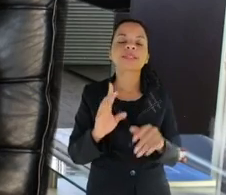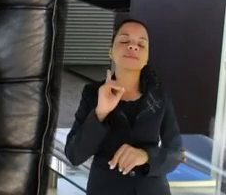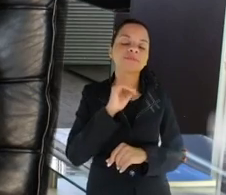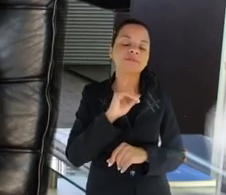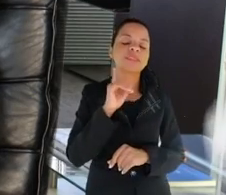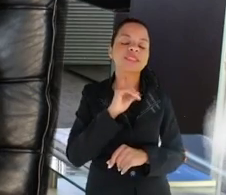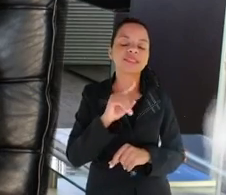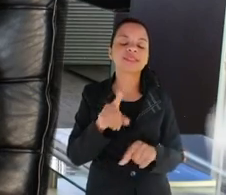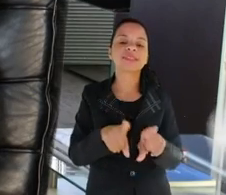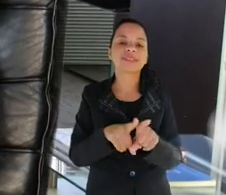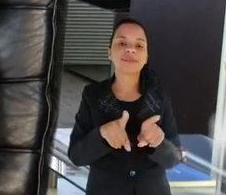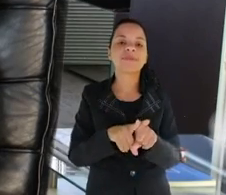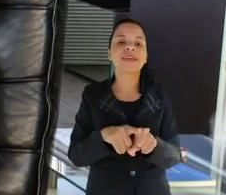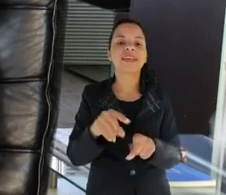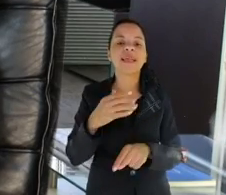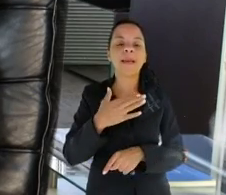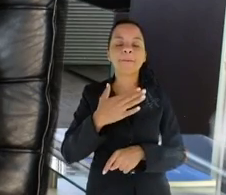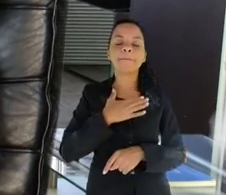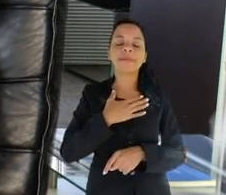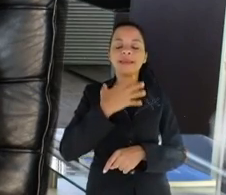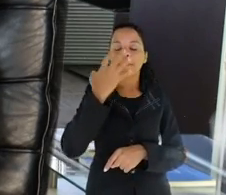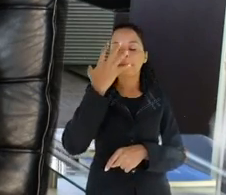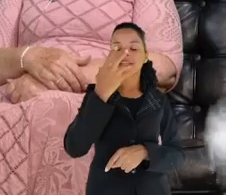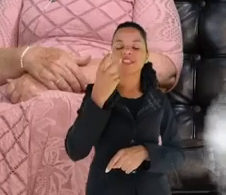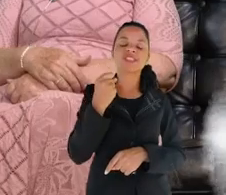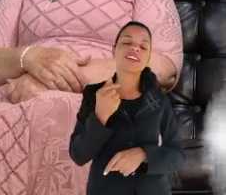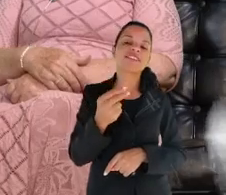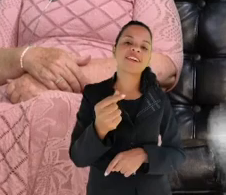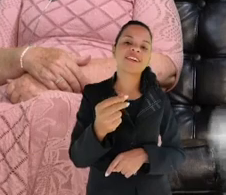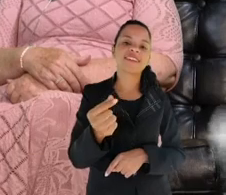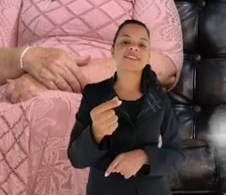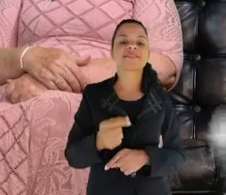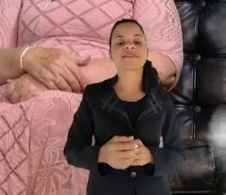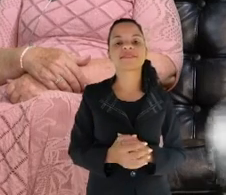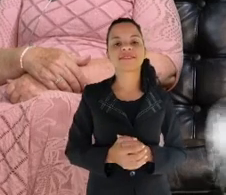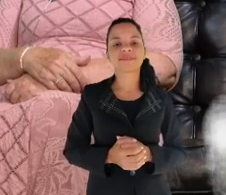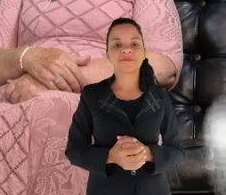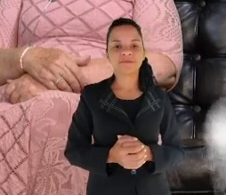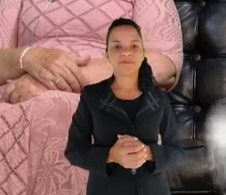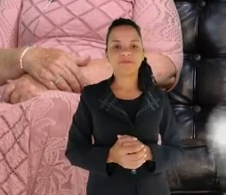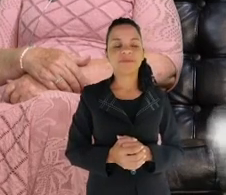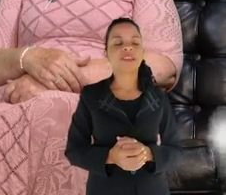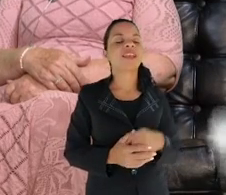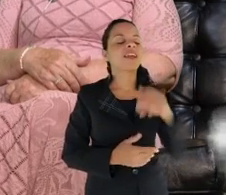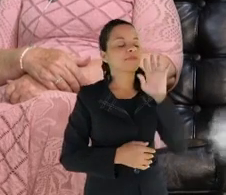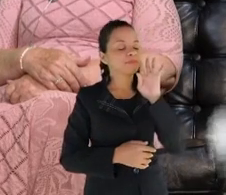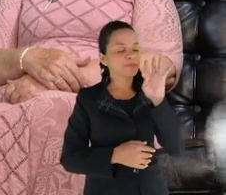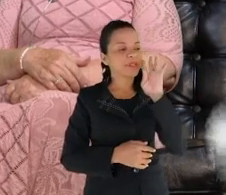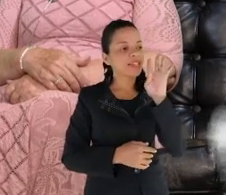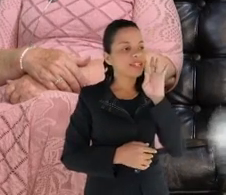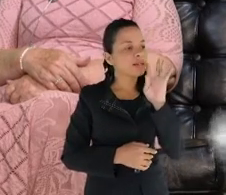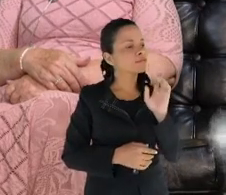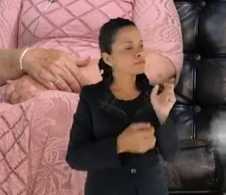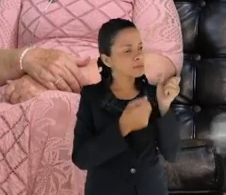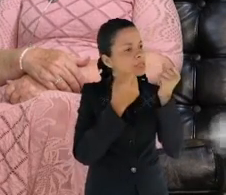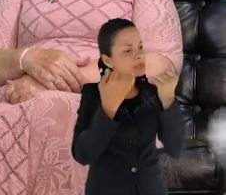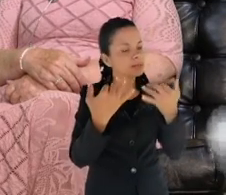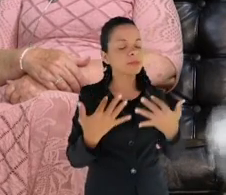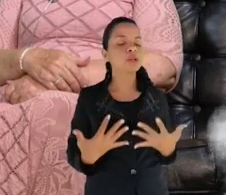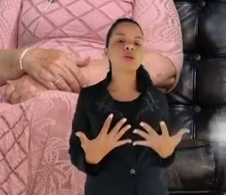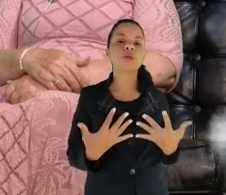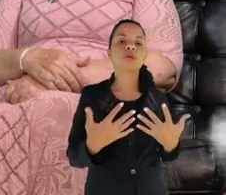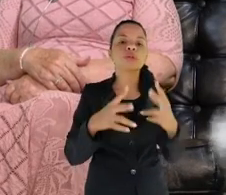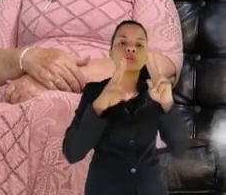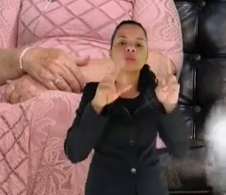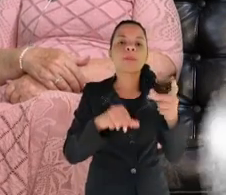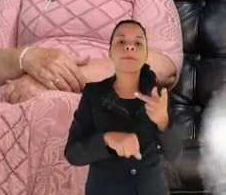será minha eterna paixão. Muito legal. E a senhora falou sobre premiações, né? E